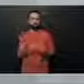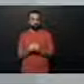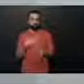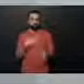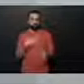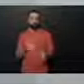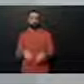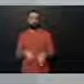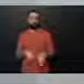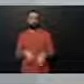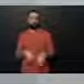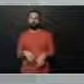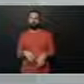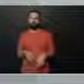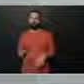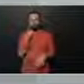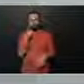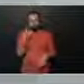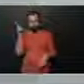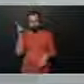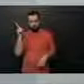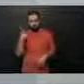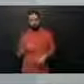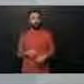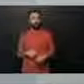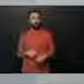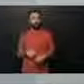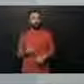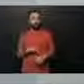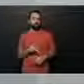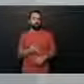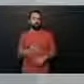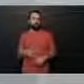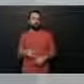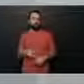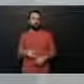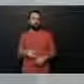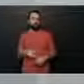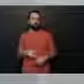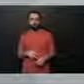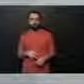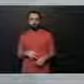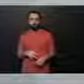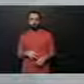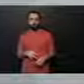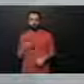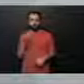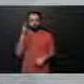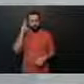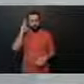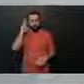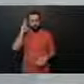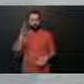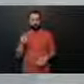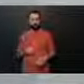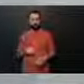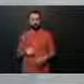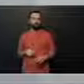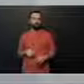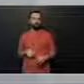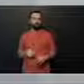comigo. A professora Mônica, quem é a professora Mônica mesmo? Vocês se recordam? É da turminha